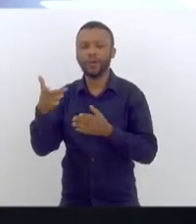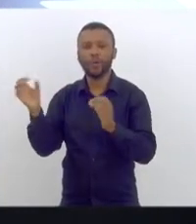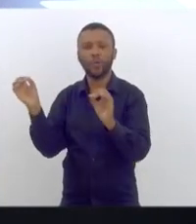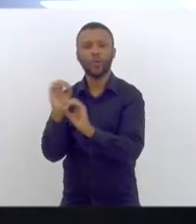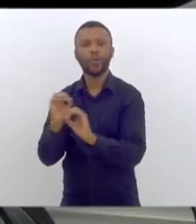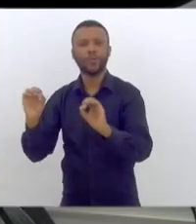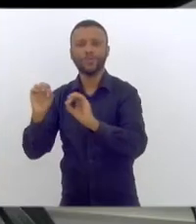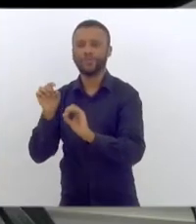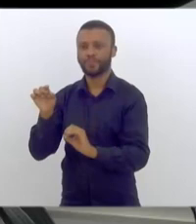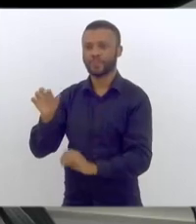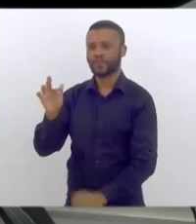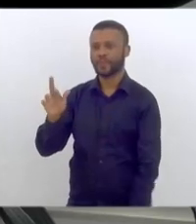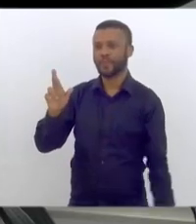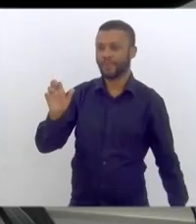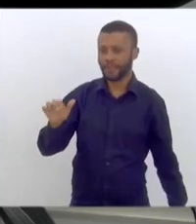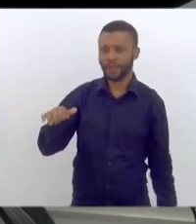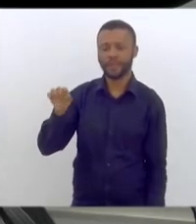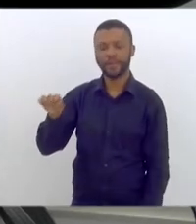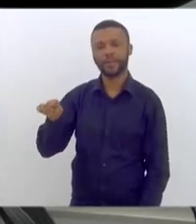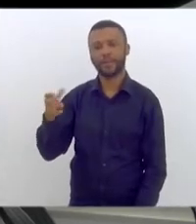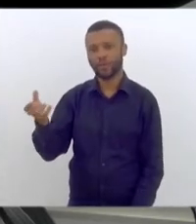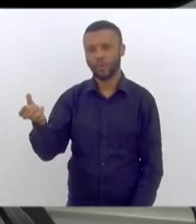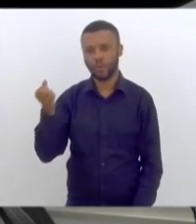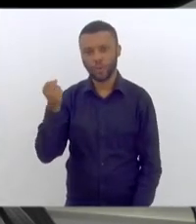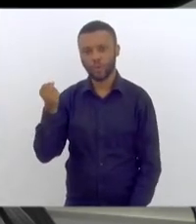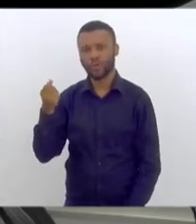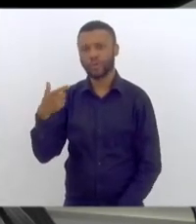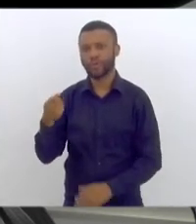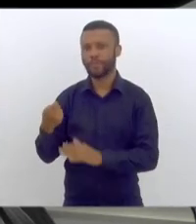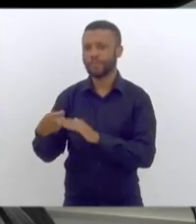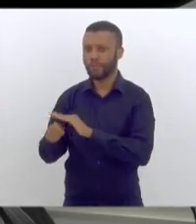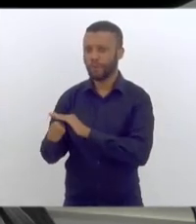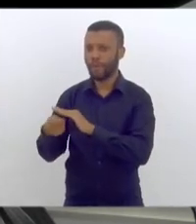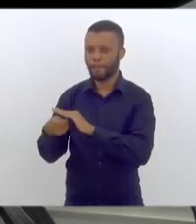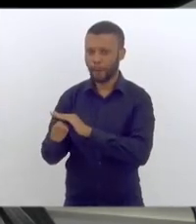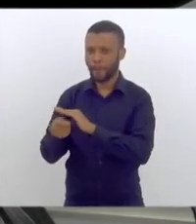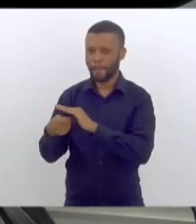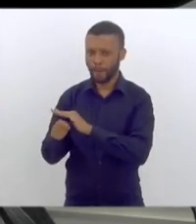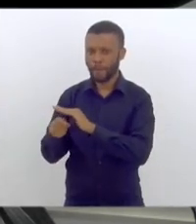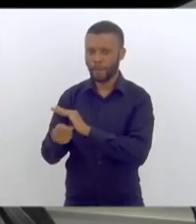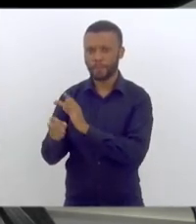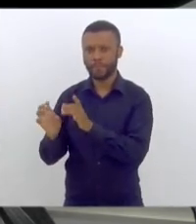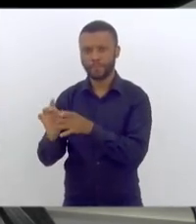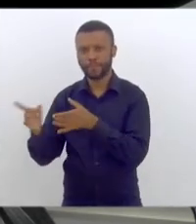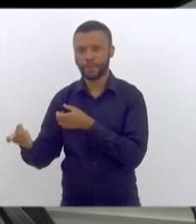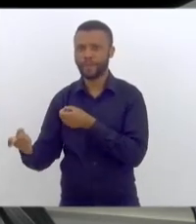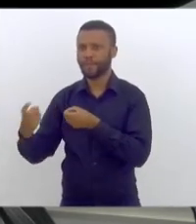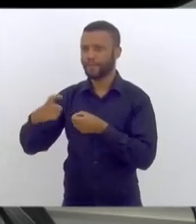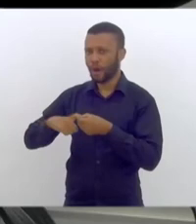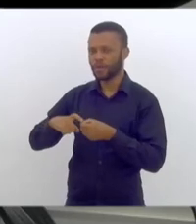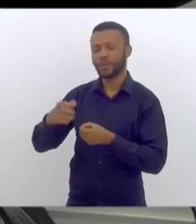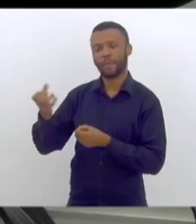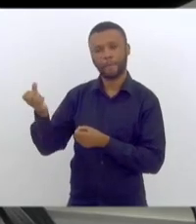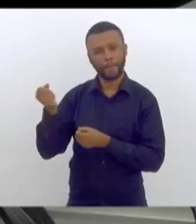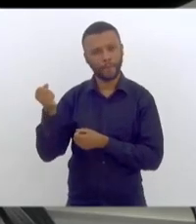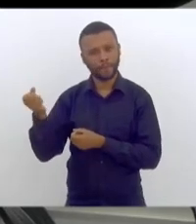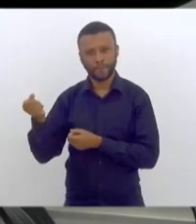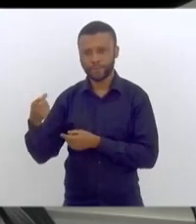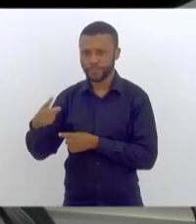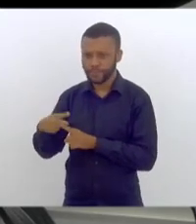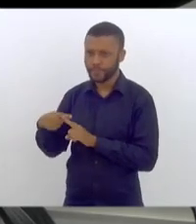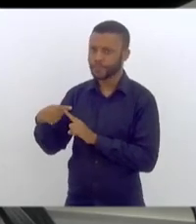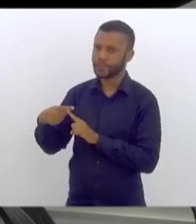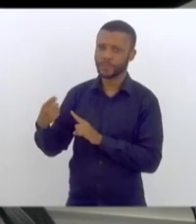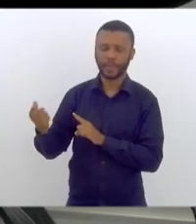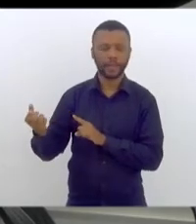ele recebe recursos tanto da sua carteira própria de financiamentos então o financiamentos que são concedidos eles Retornam ao fundo e ele recebe